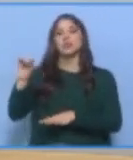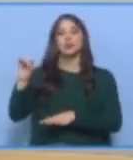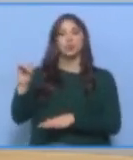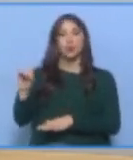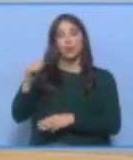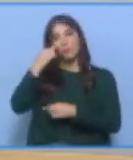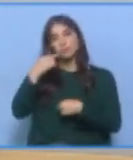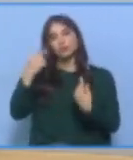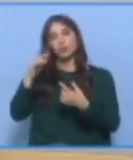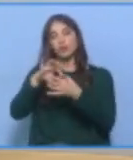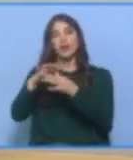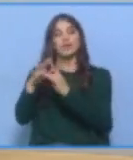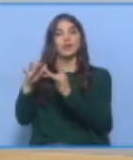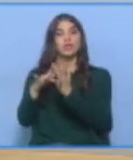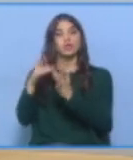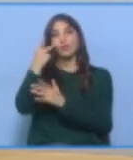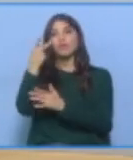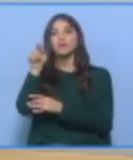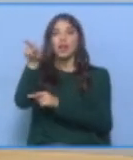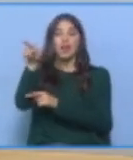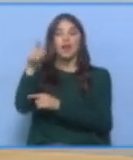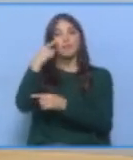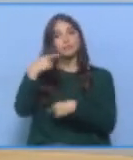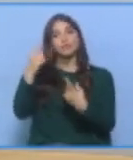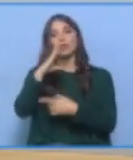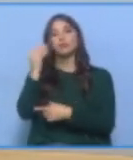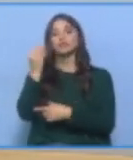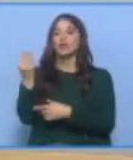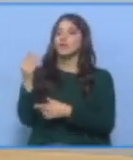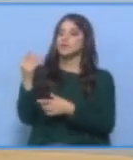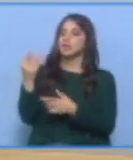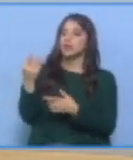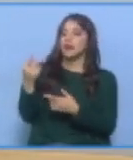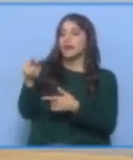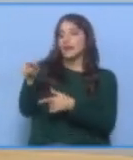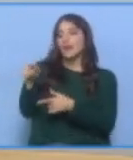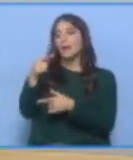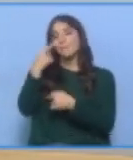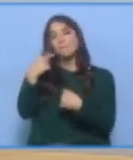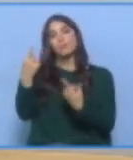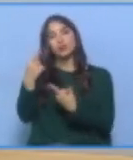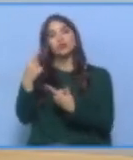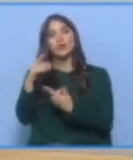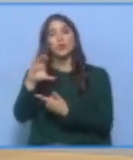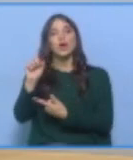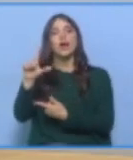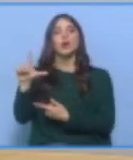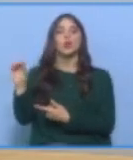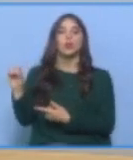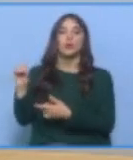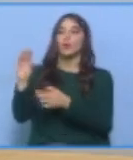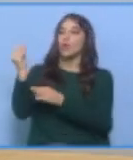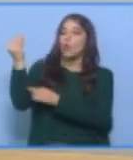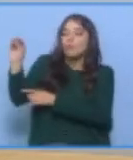apostólica Cristo Vive, aos jovens, onde também propõe o Carlo Acutis como um modelo de vida, e portanto senti-me assim